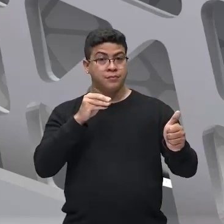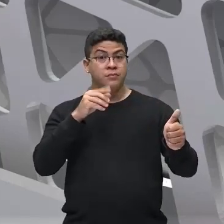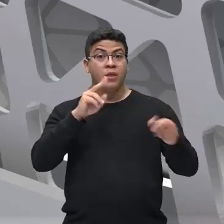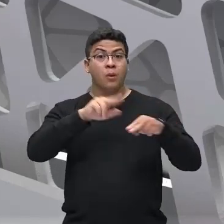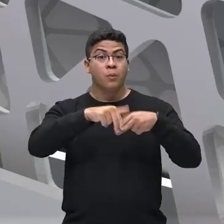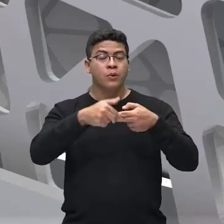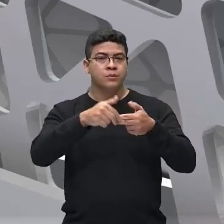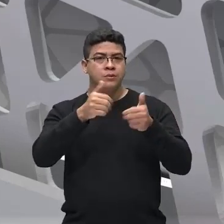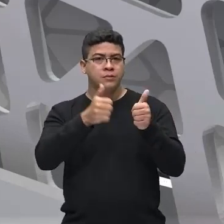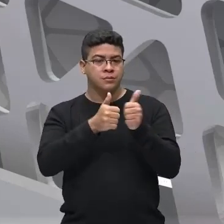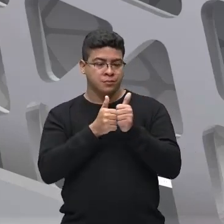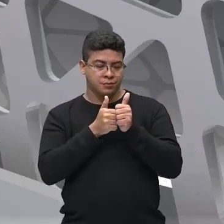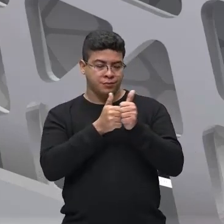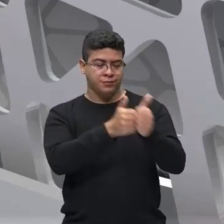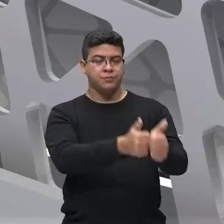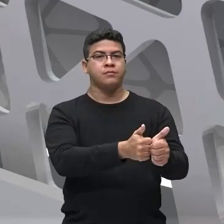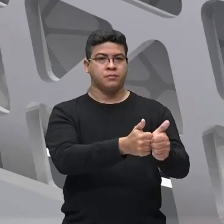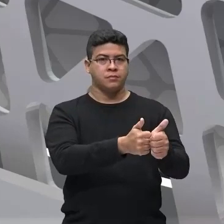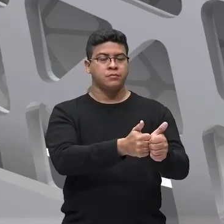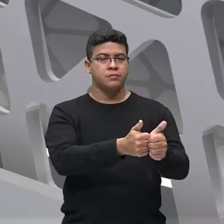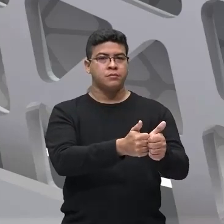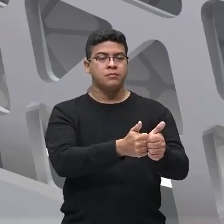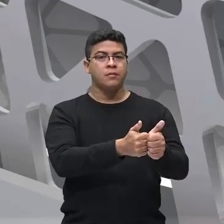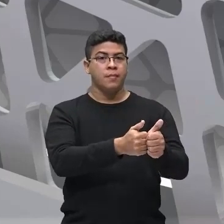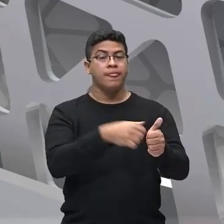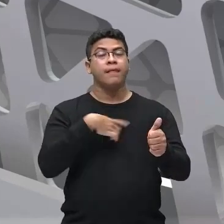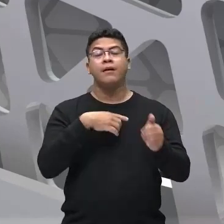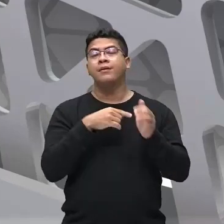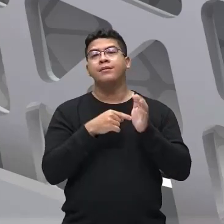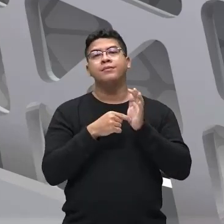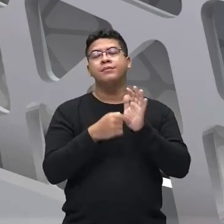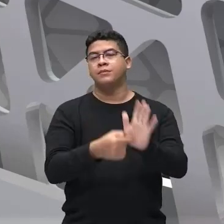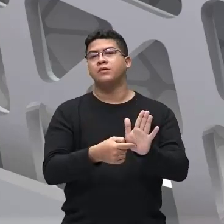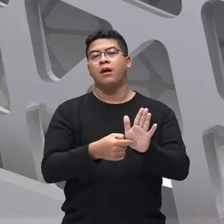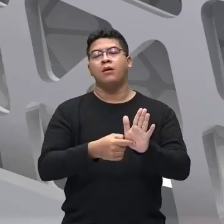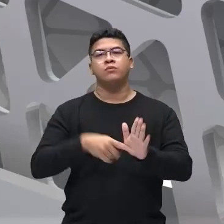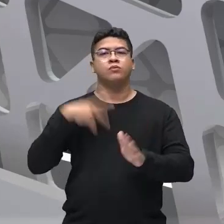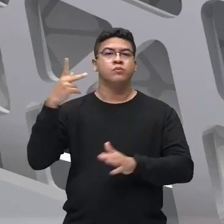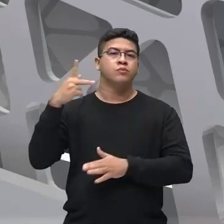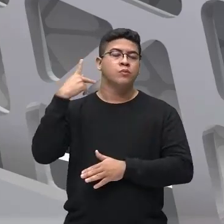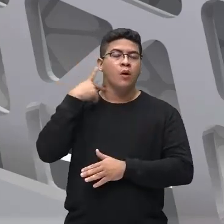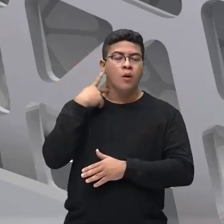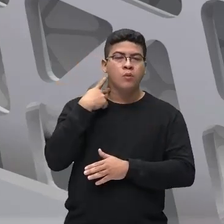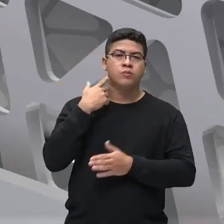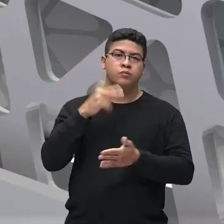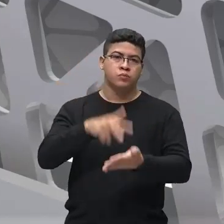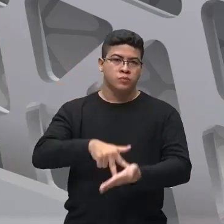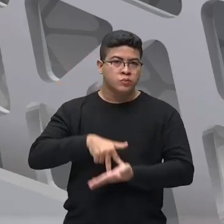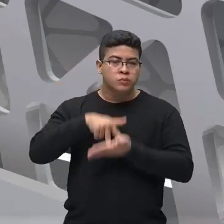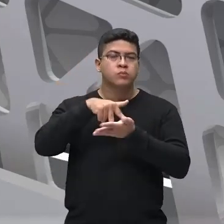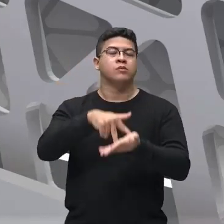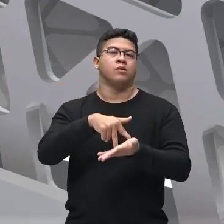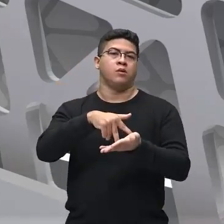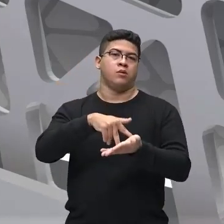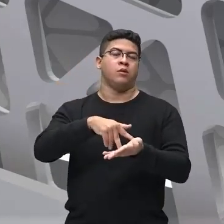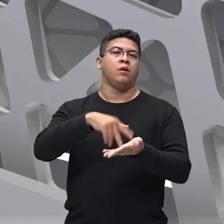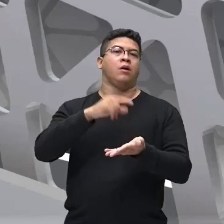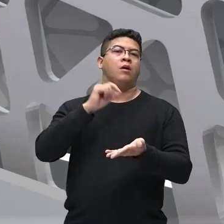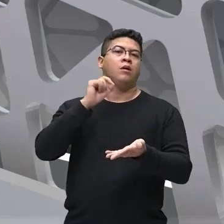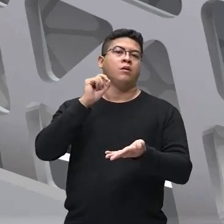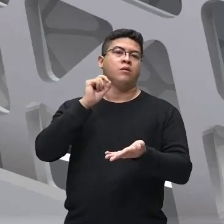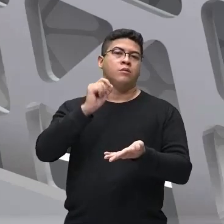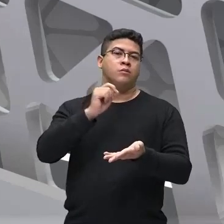eles mostraram a sua política, a sua postura religiosa na sua prática de vida,